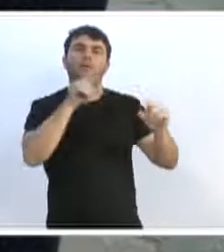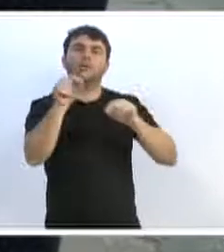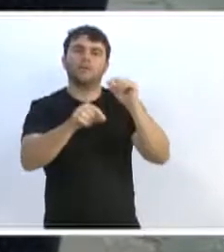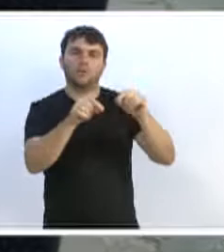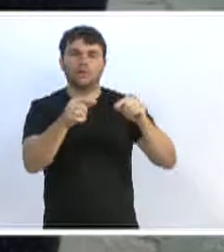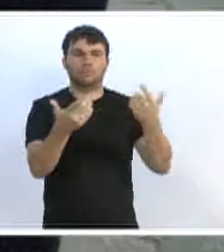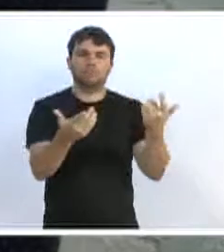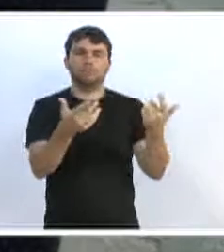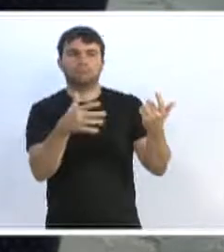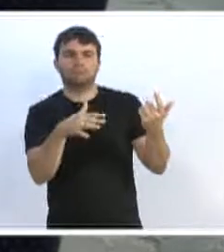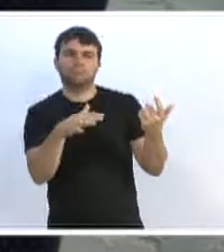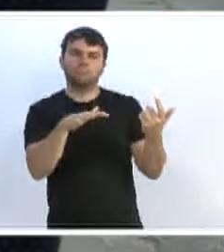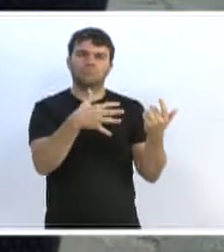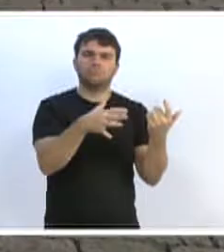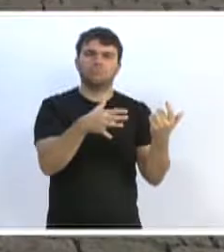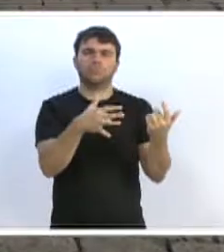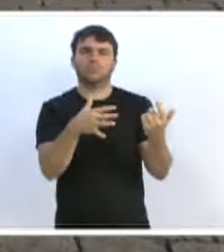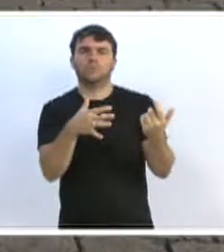classe média